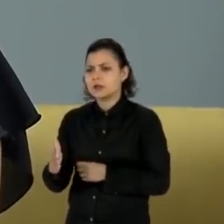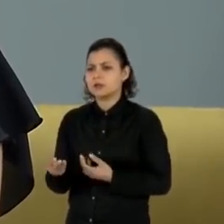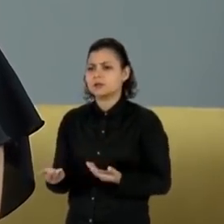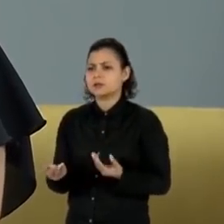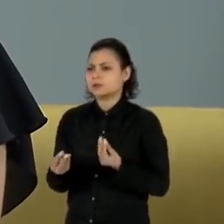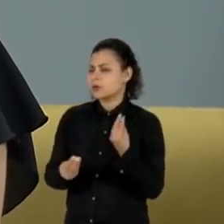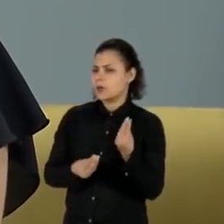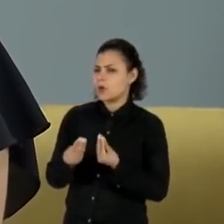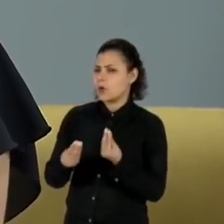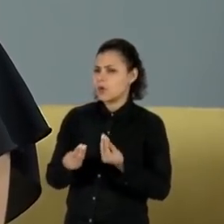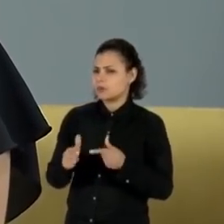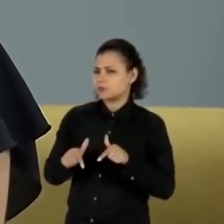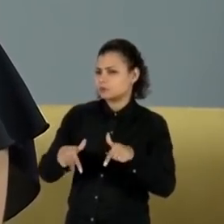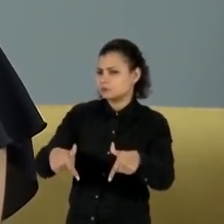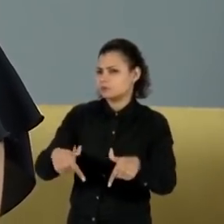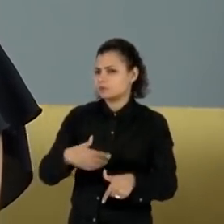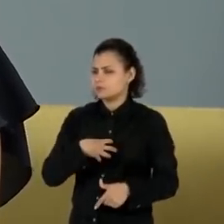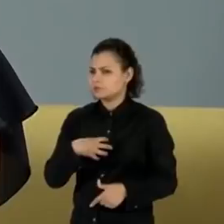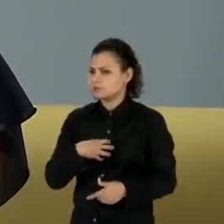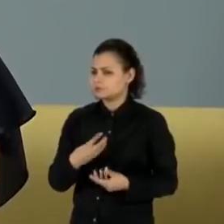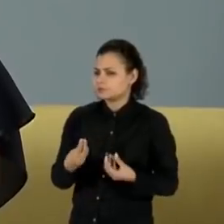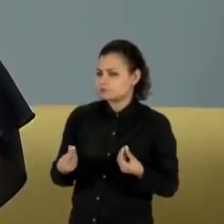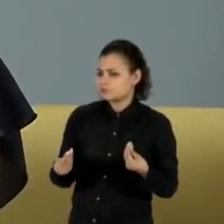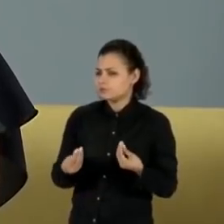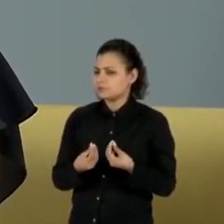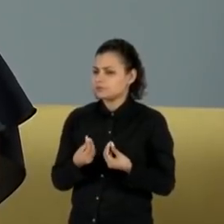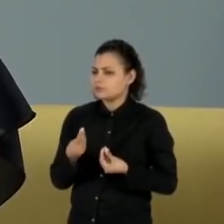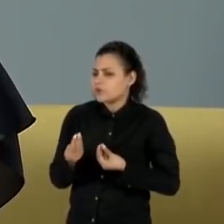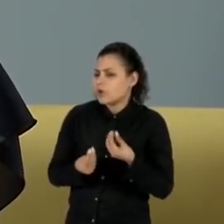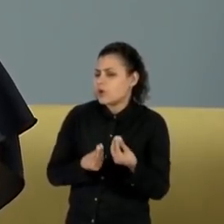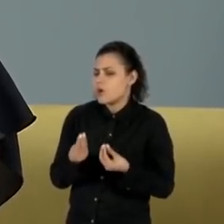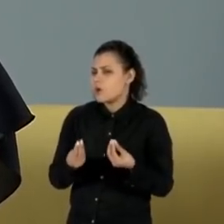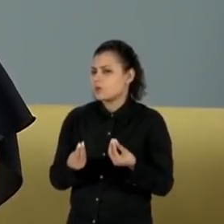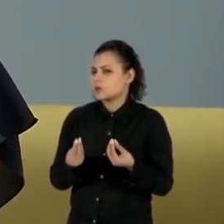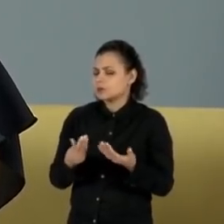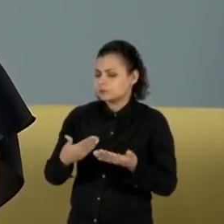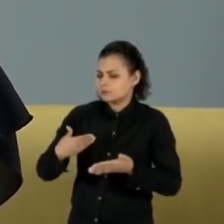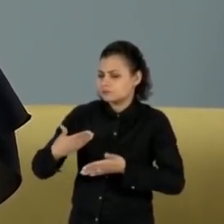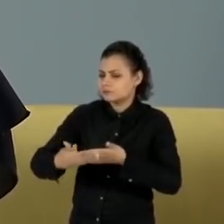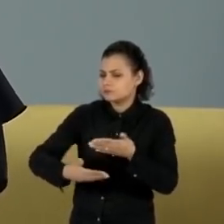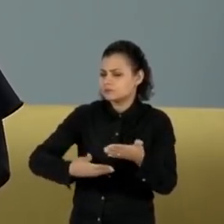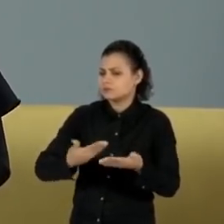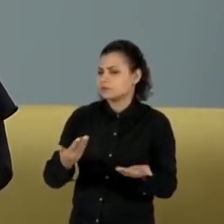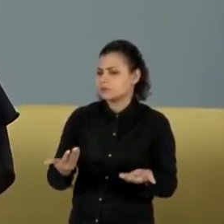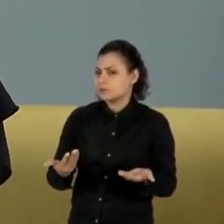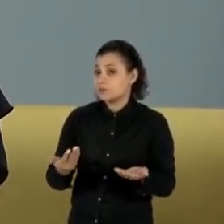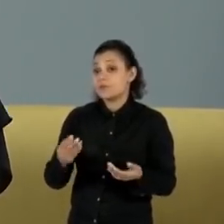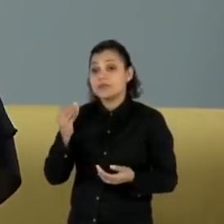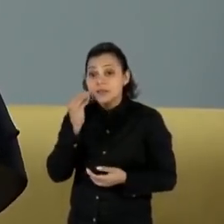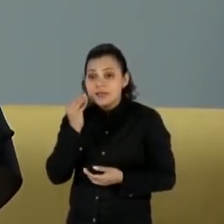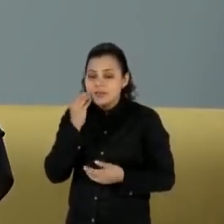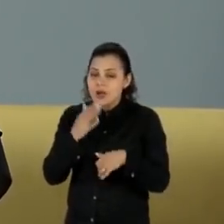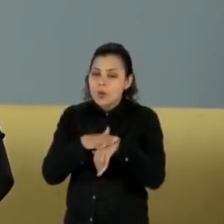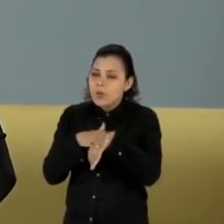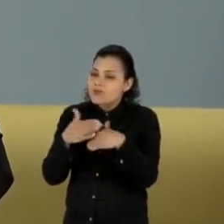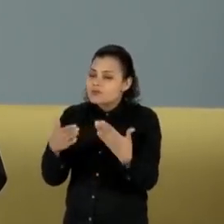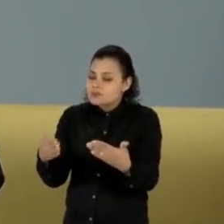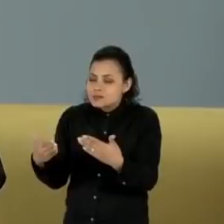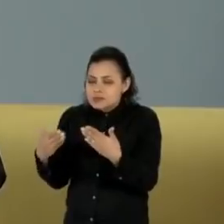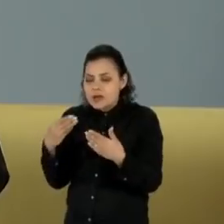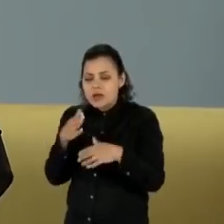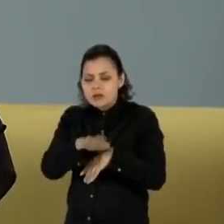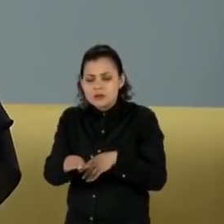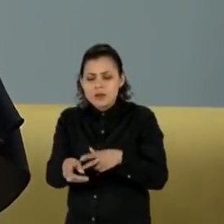a situação que ela tá se envolvendo como é que tá acontecendo o que tá acontecendo tentar dialogar com